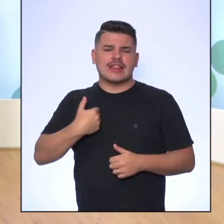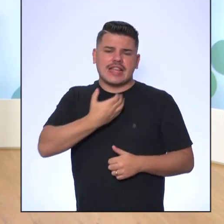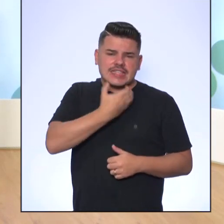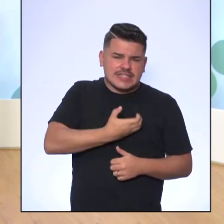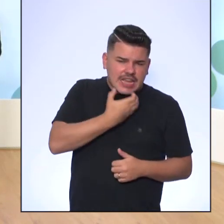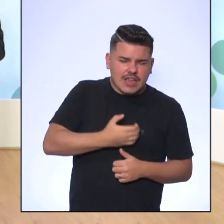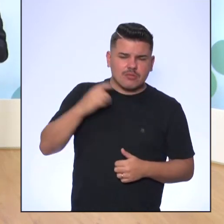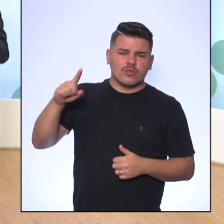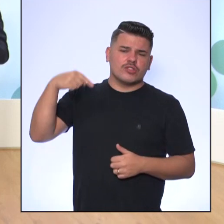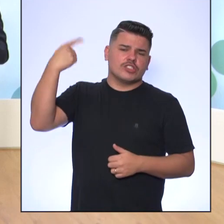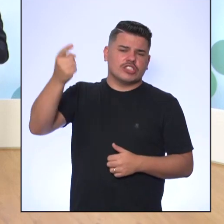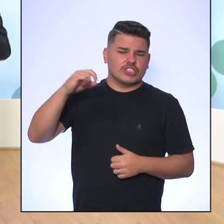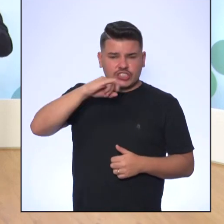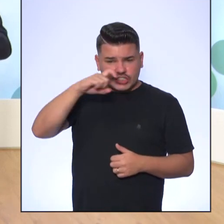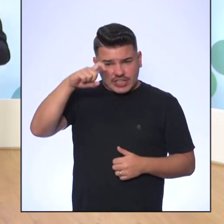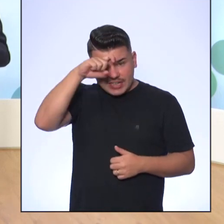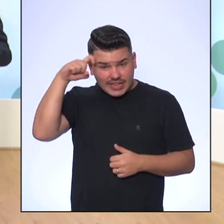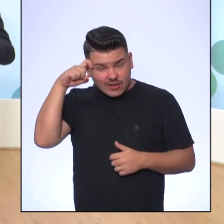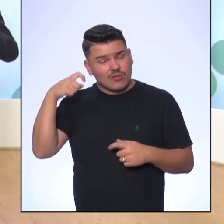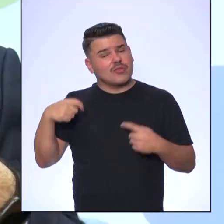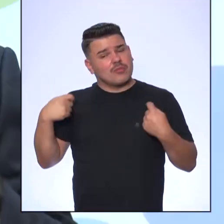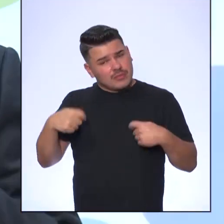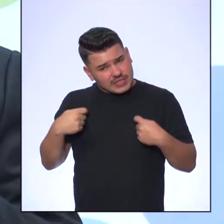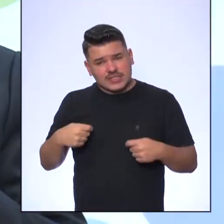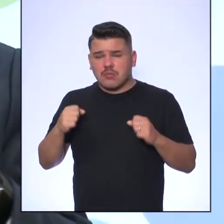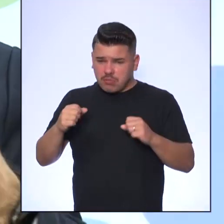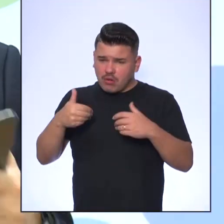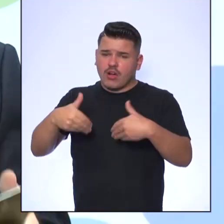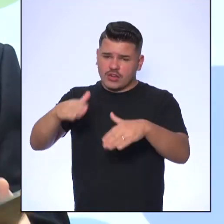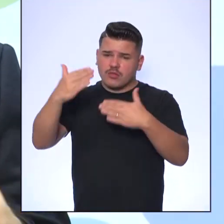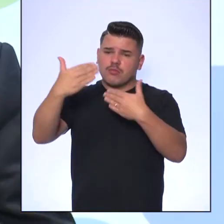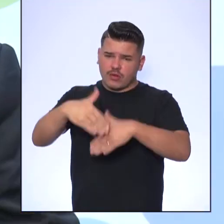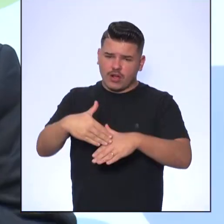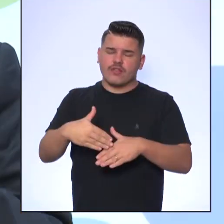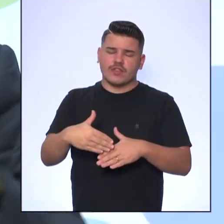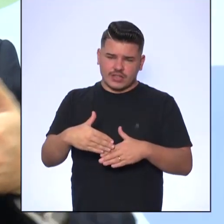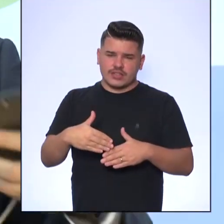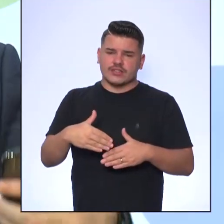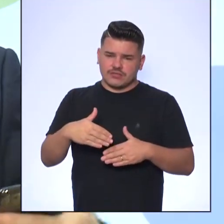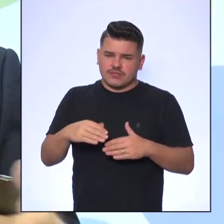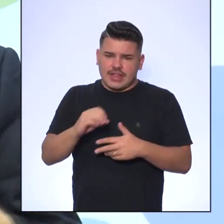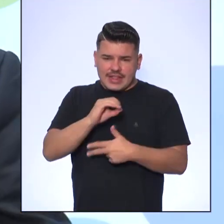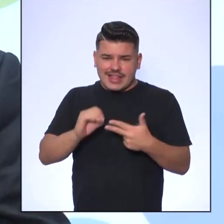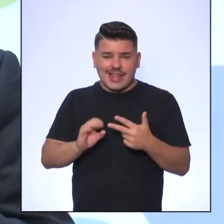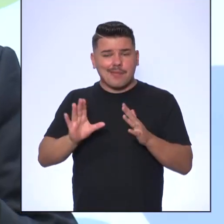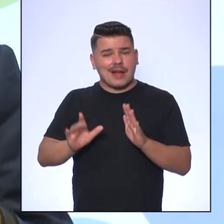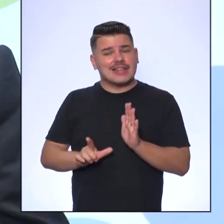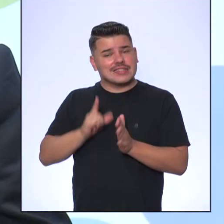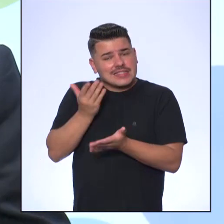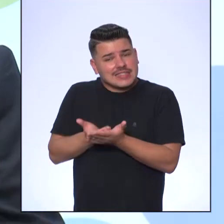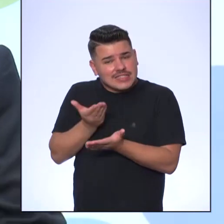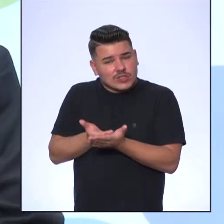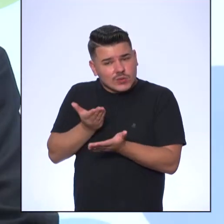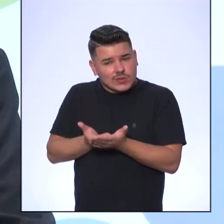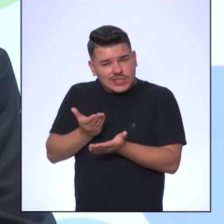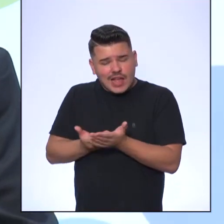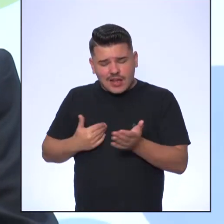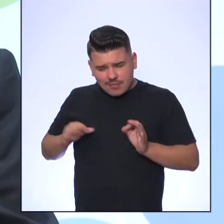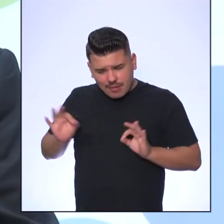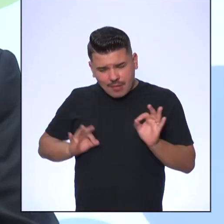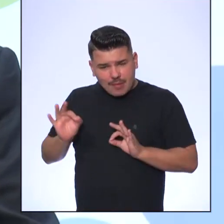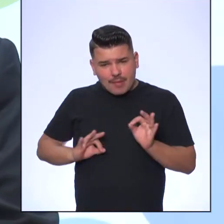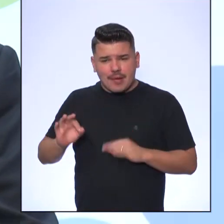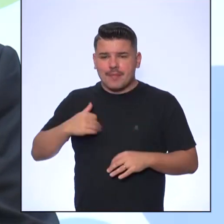para janeiro, você ainda vai poder fazer o Enem, mas vai ter mais tempo quando a gente puder retornar de uma preparação